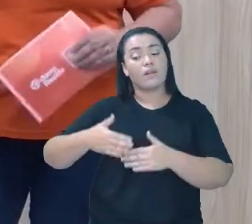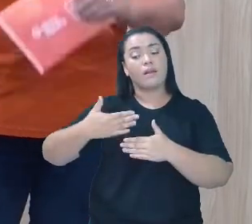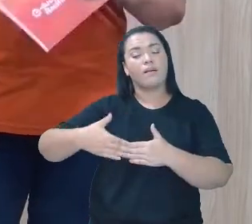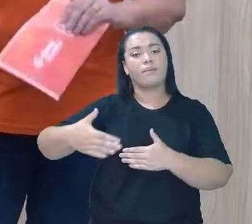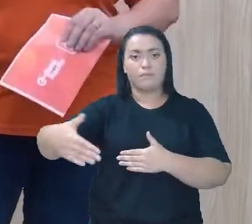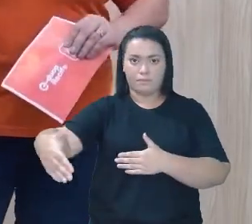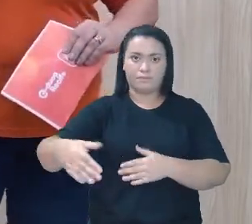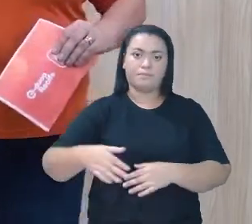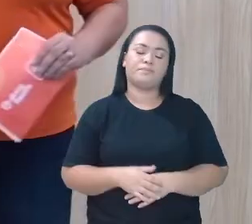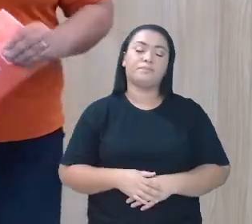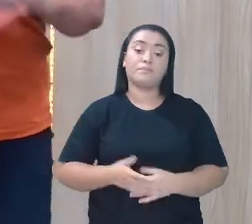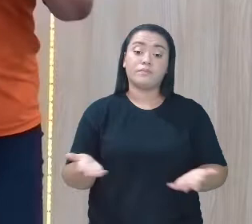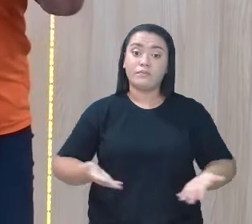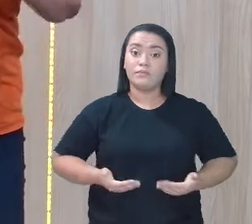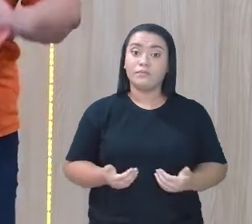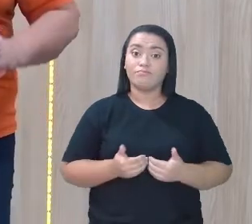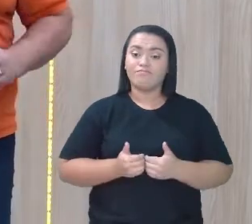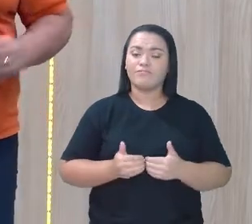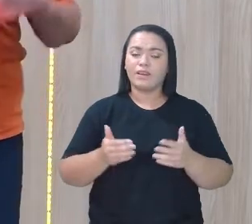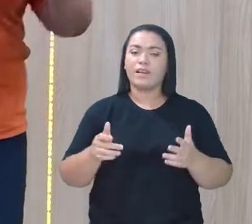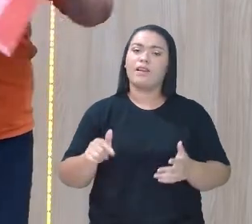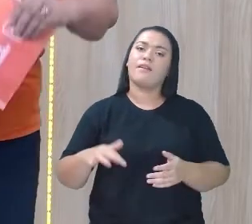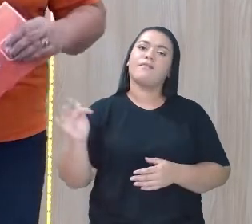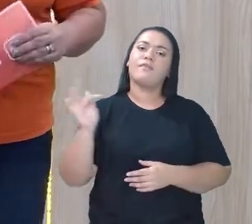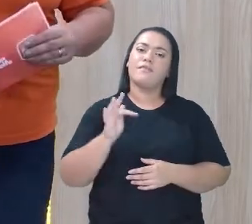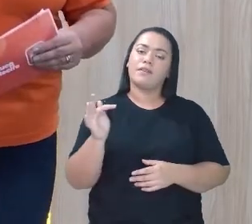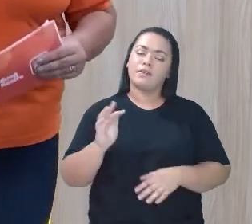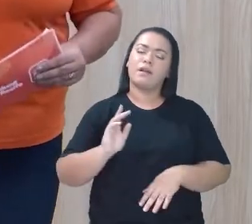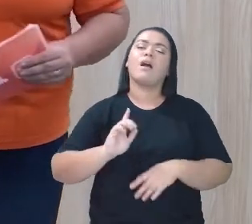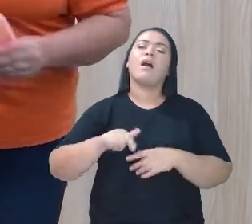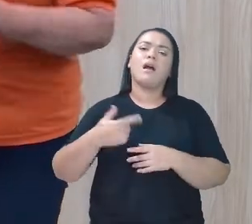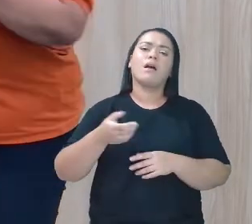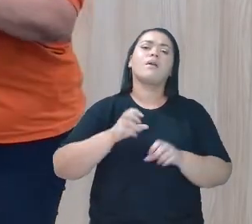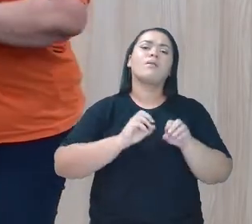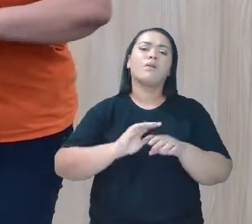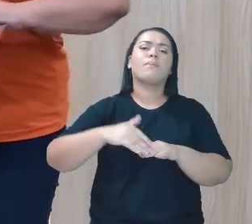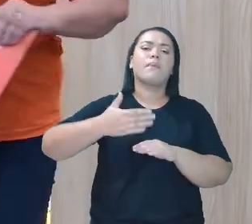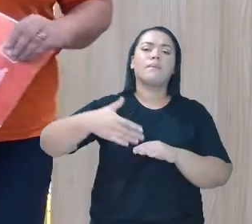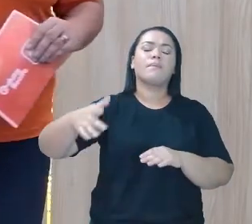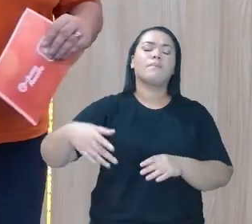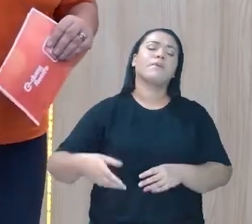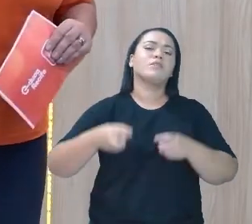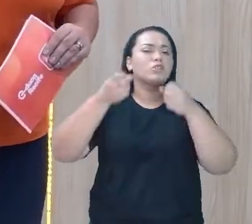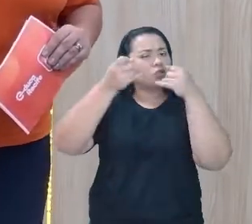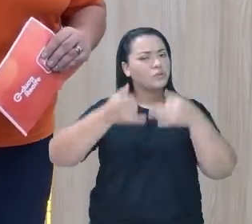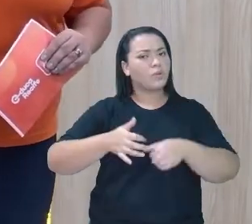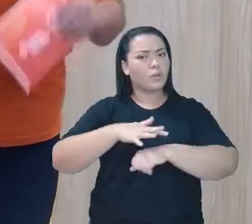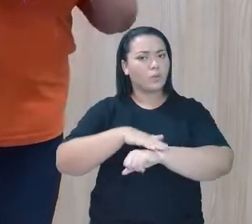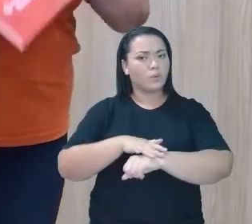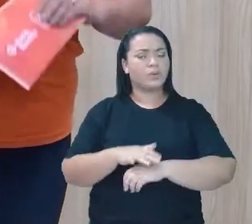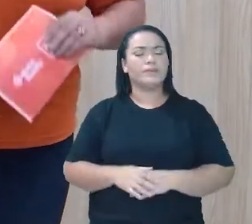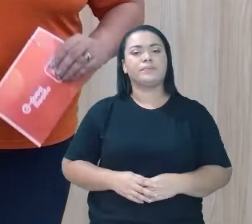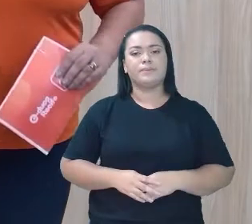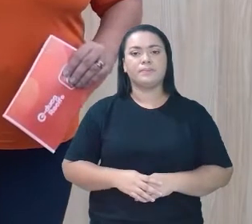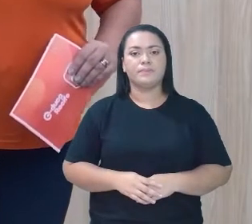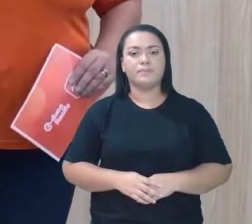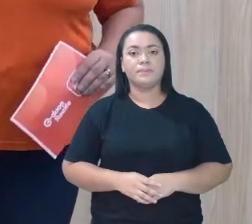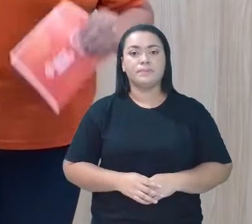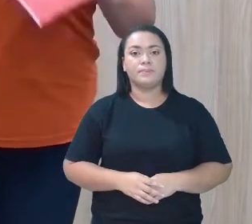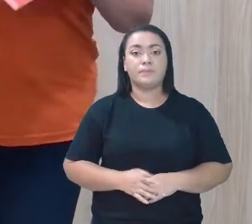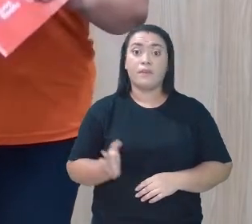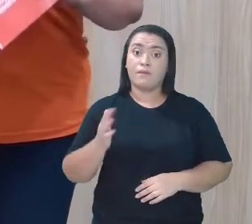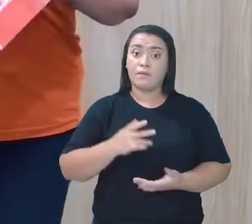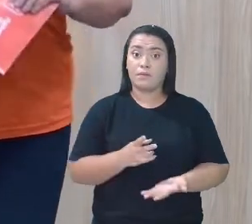abrindo aí o mês de fevereiro, mas em outras aulas nós vamos conversar mais a respeito dessas doenças. Vamos